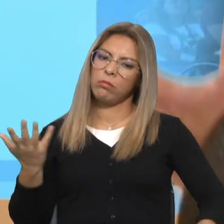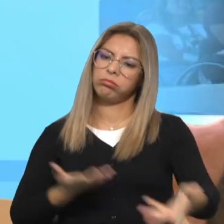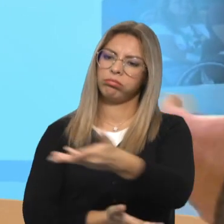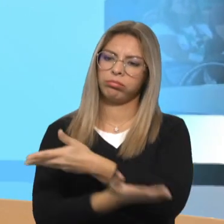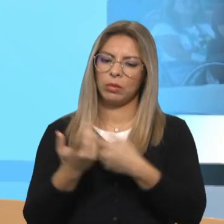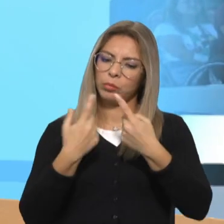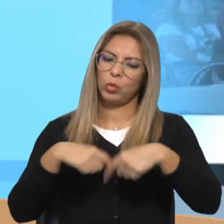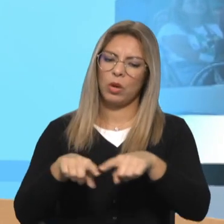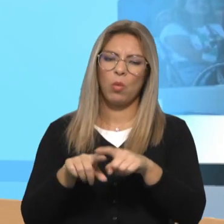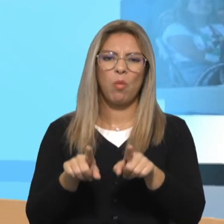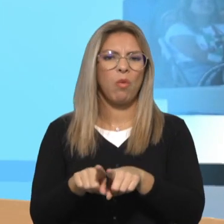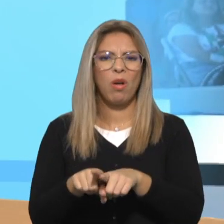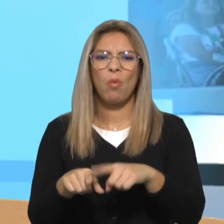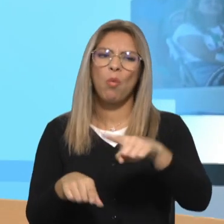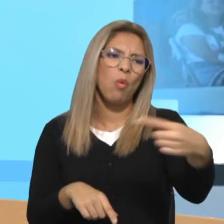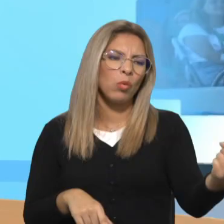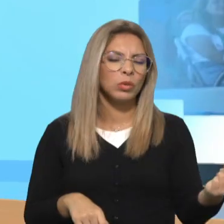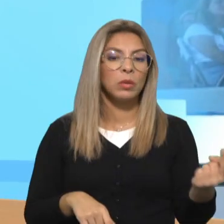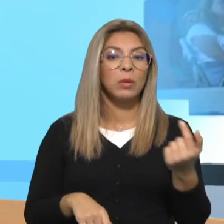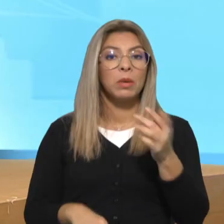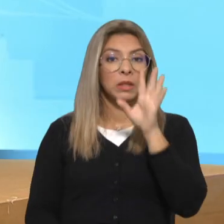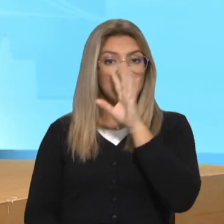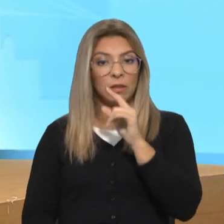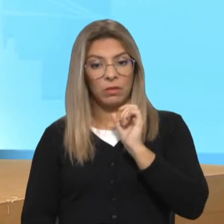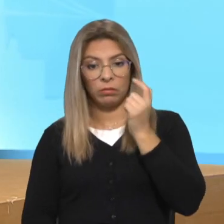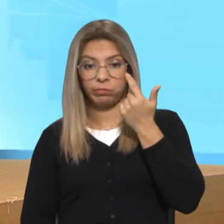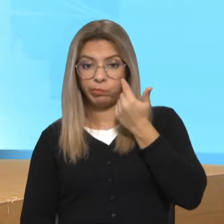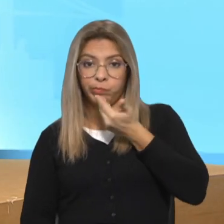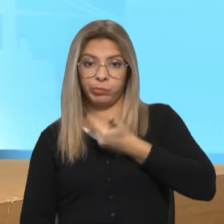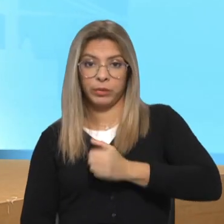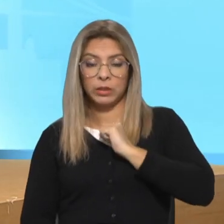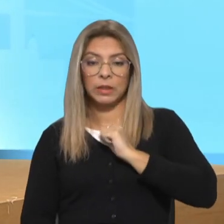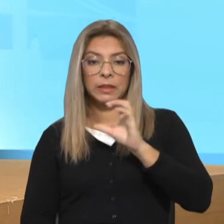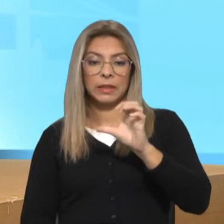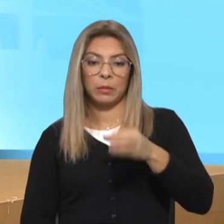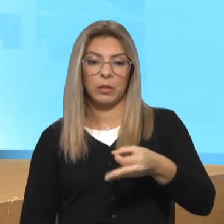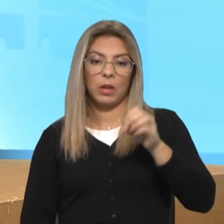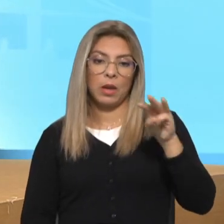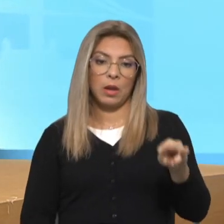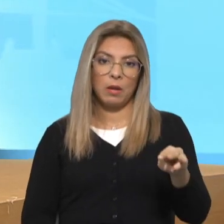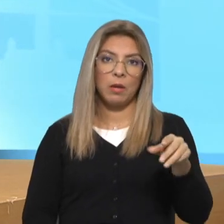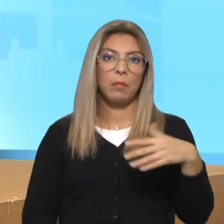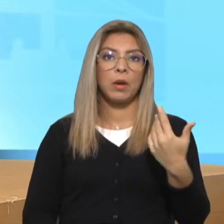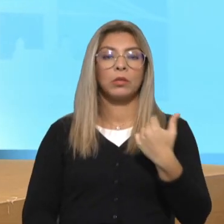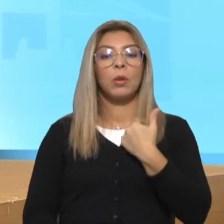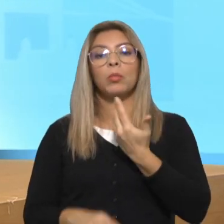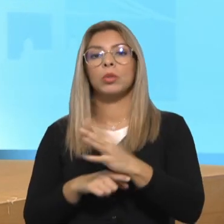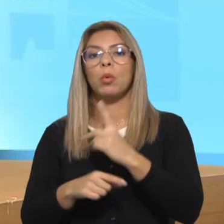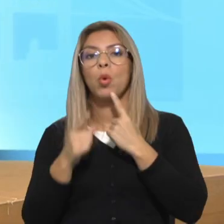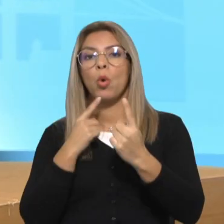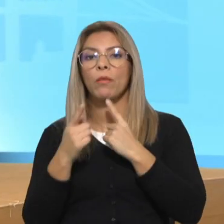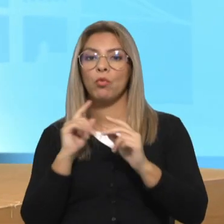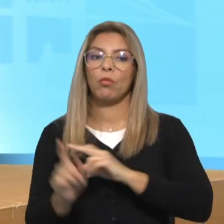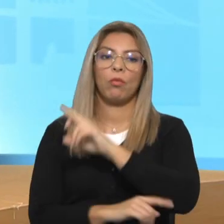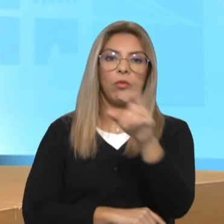meeting qualquer. Ao passo que, na minha experiência com os CPMs, os noivos que não vão muito tempo à igreja, quando chegam à